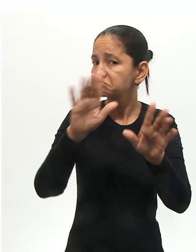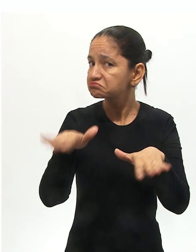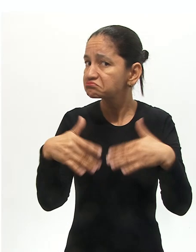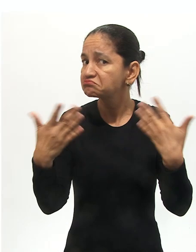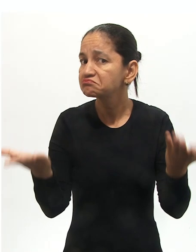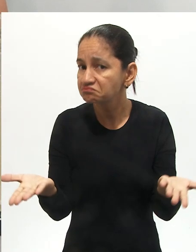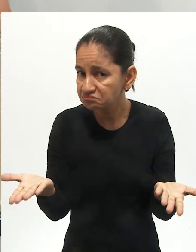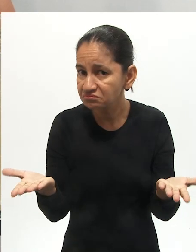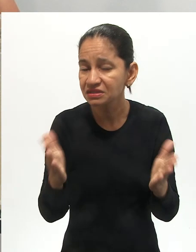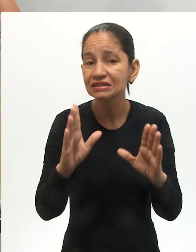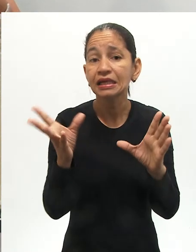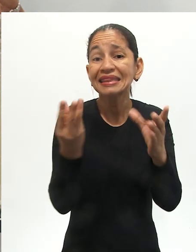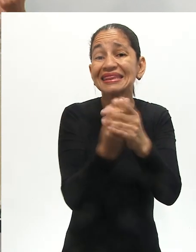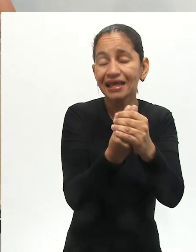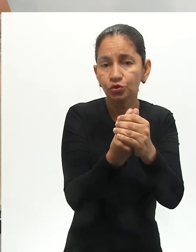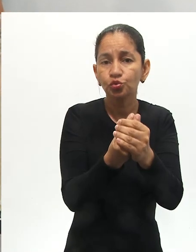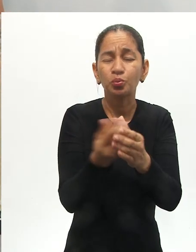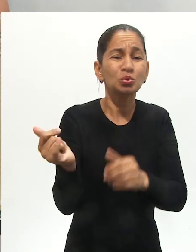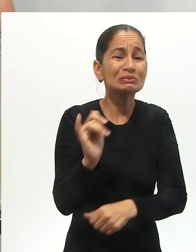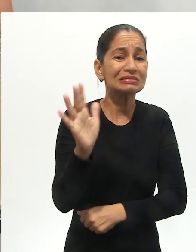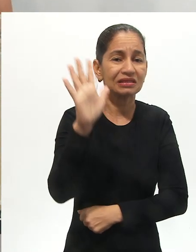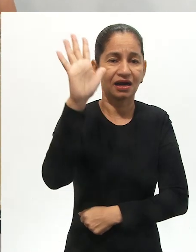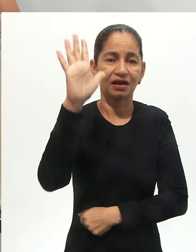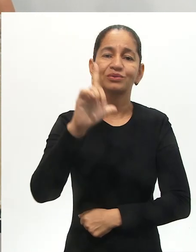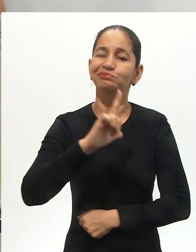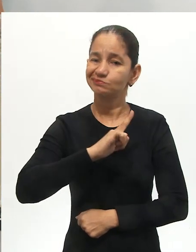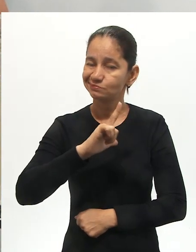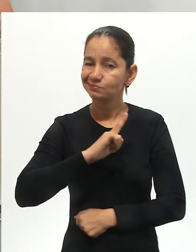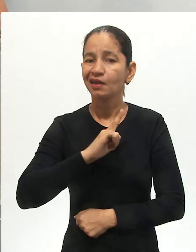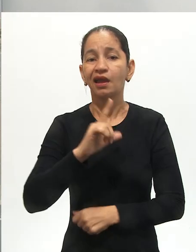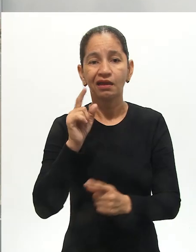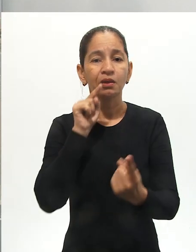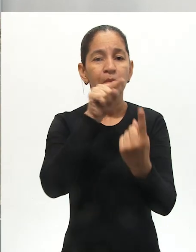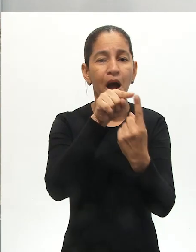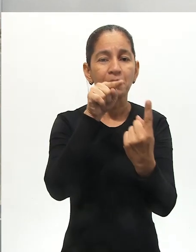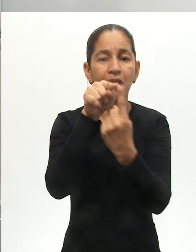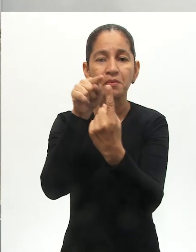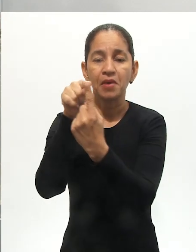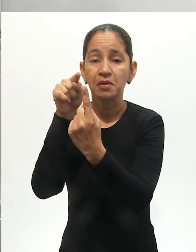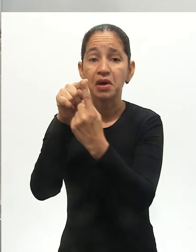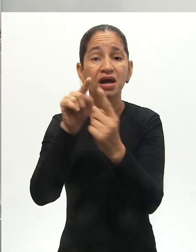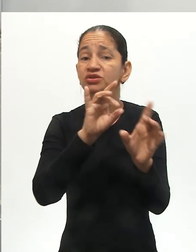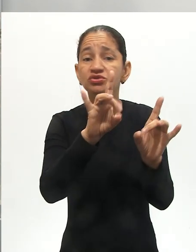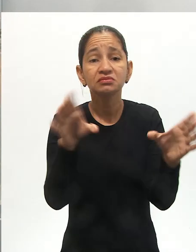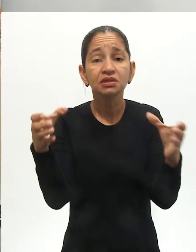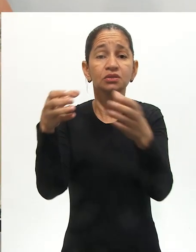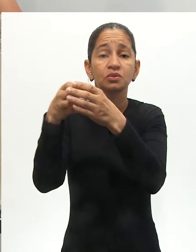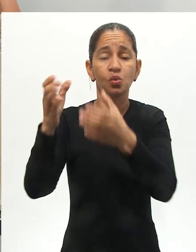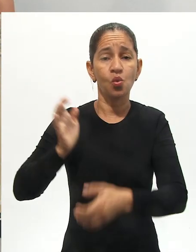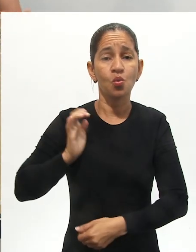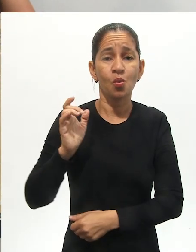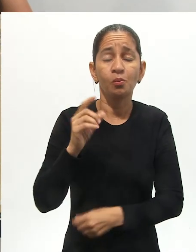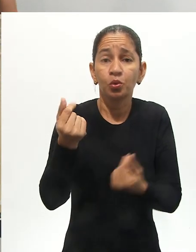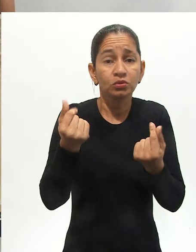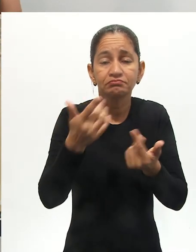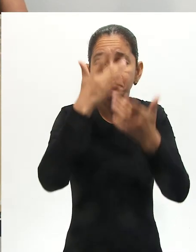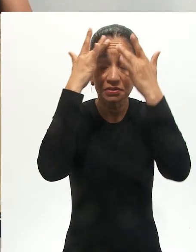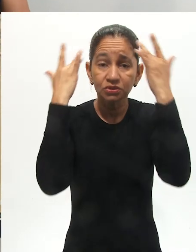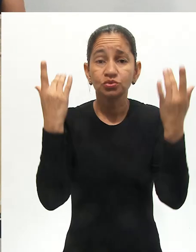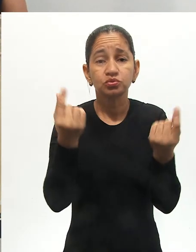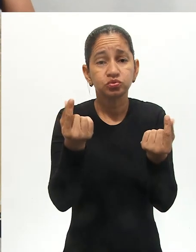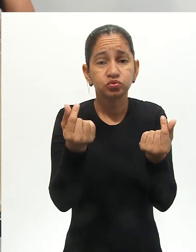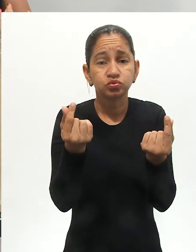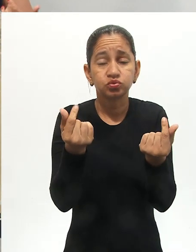são escolas caras, são escolas que atendem aos alunos da elite, e para